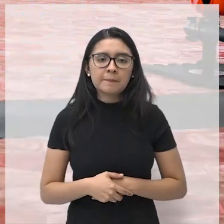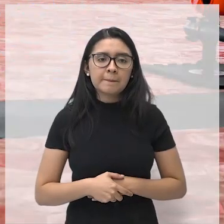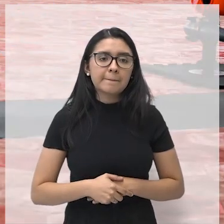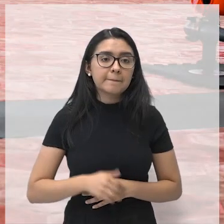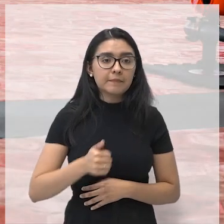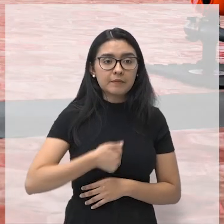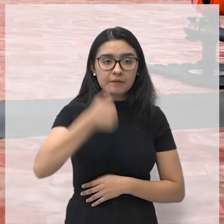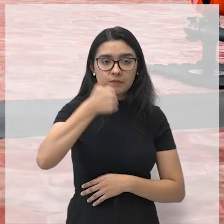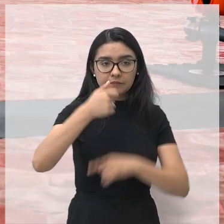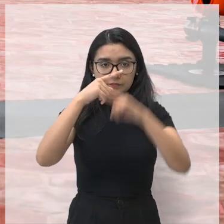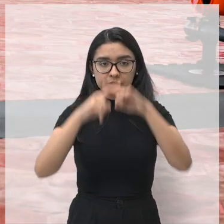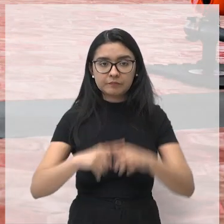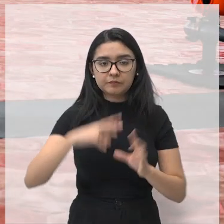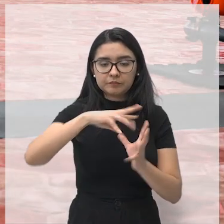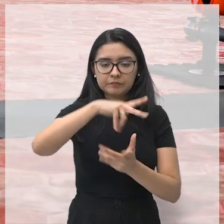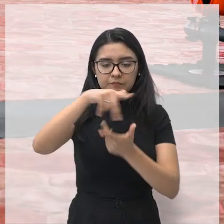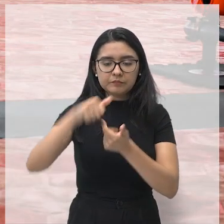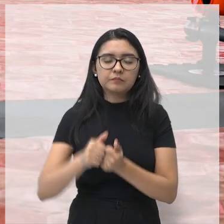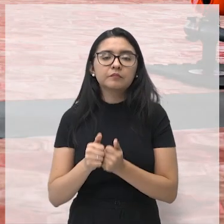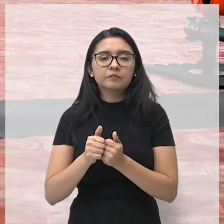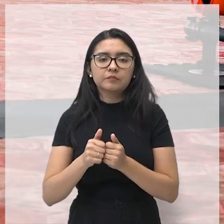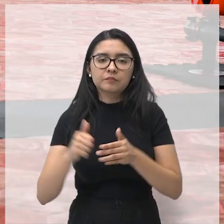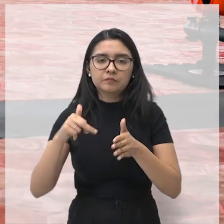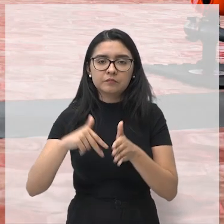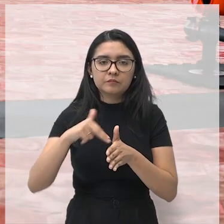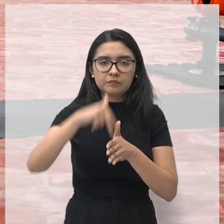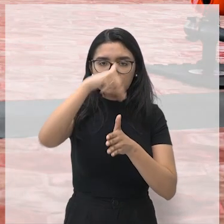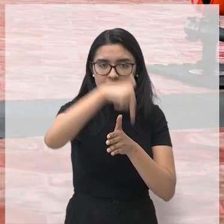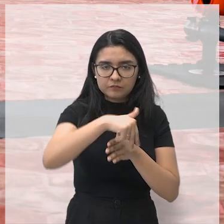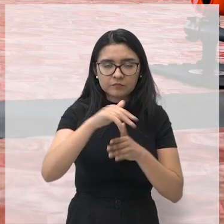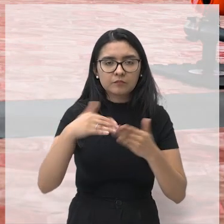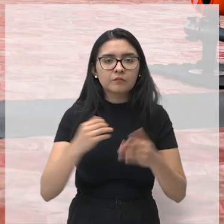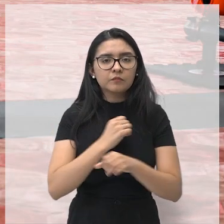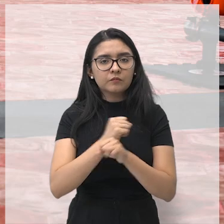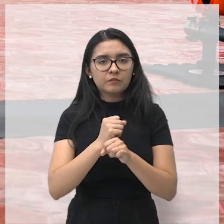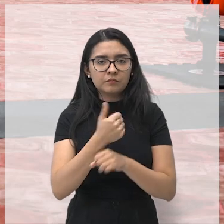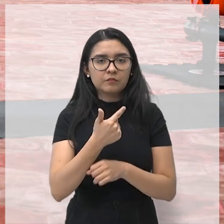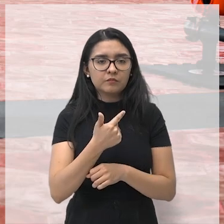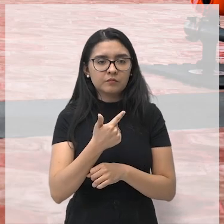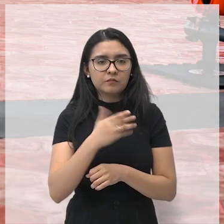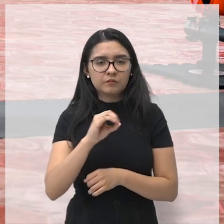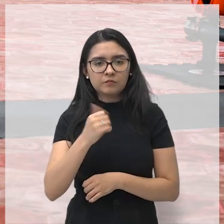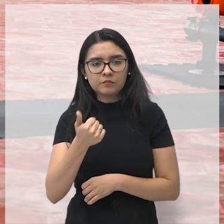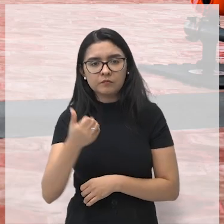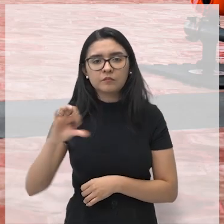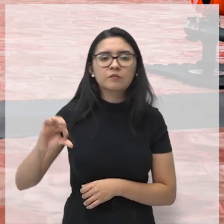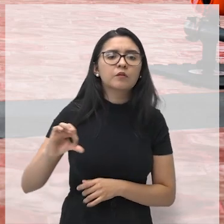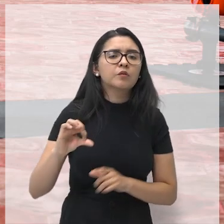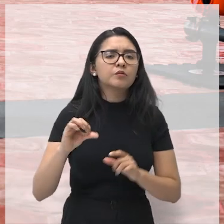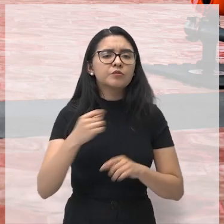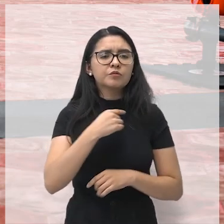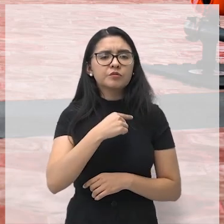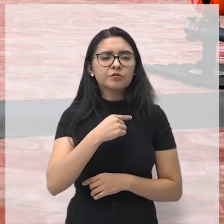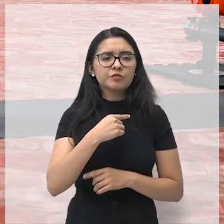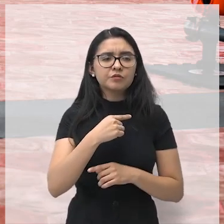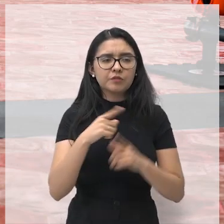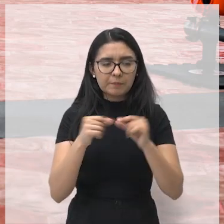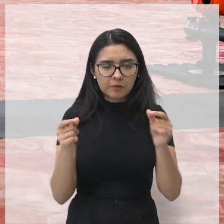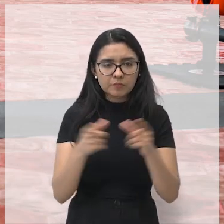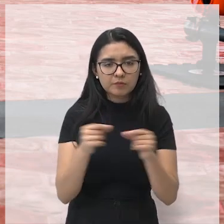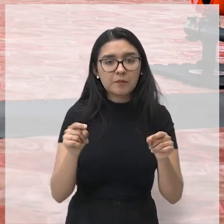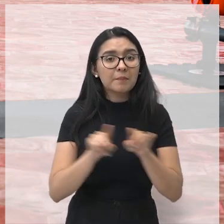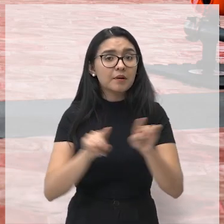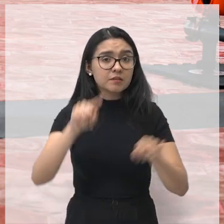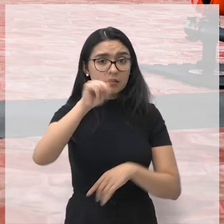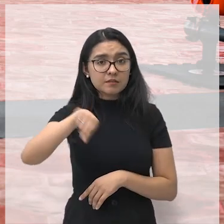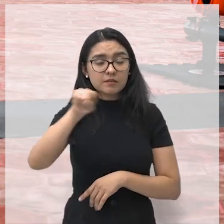O primeiro campeonato mundial de parkour ele seria disputado em 2019 em Hiroshima, no Japão, mas ele foi adiado aí devido à